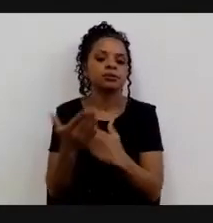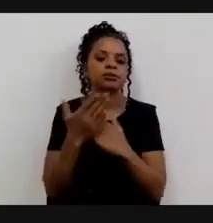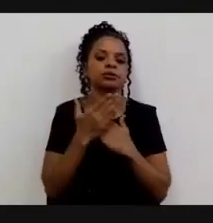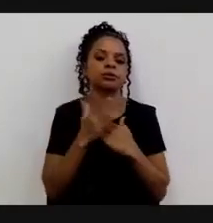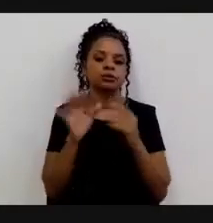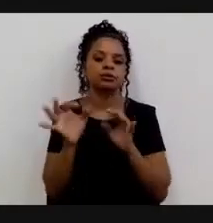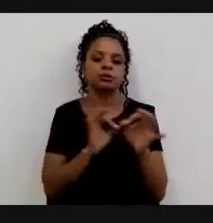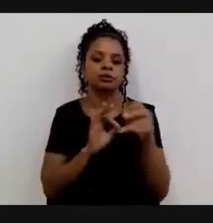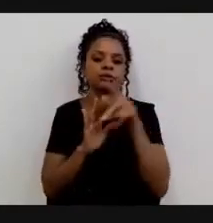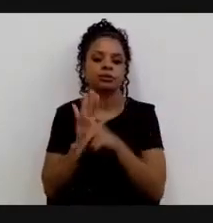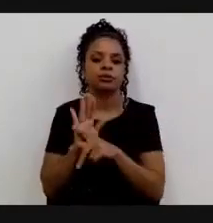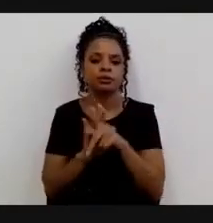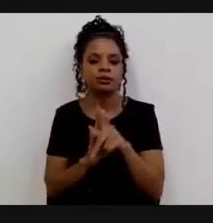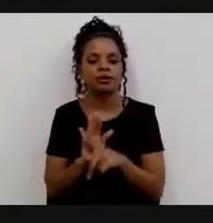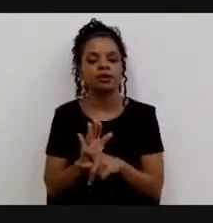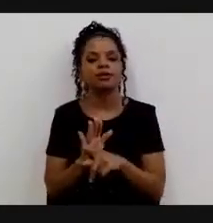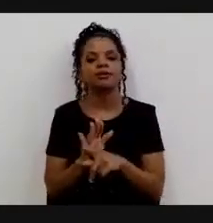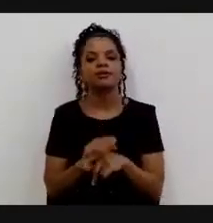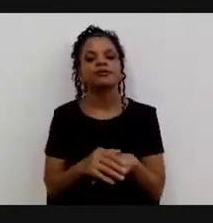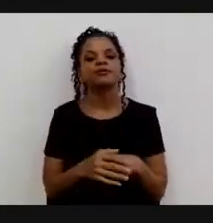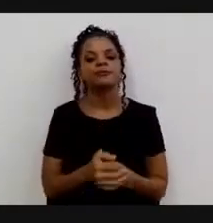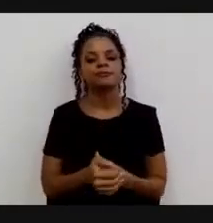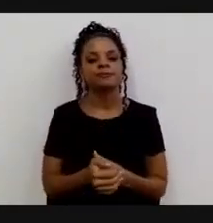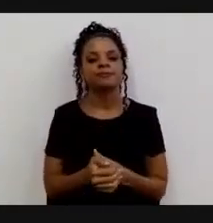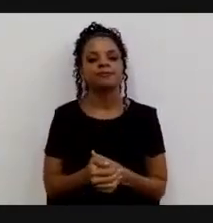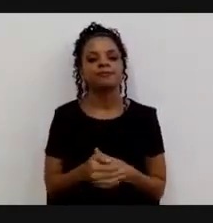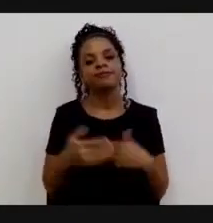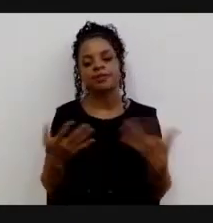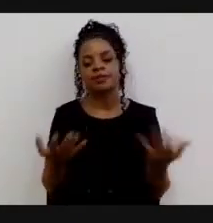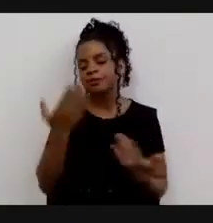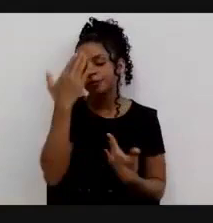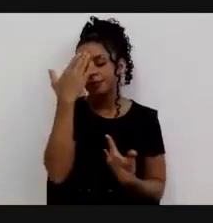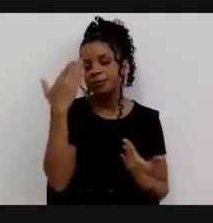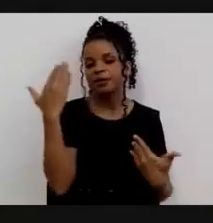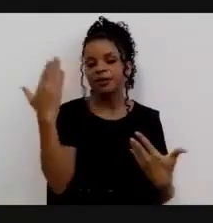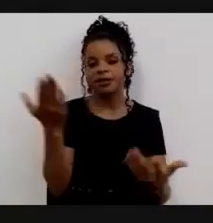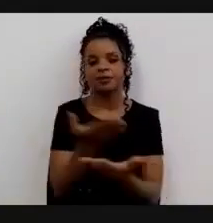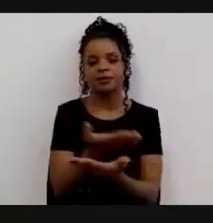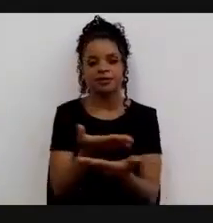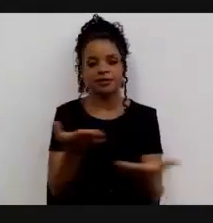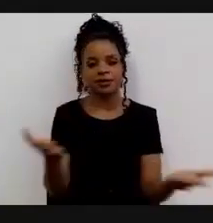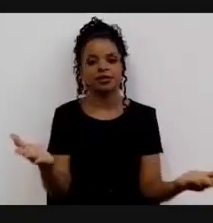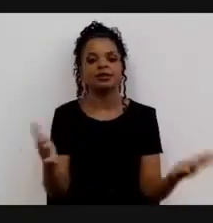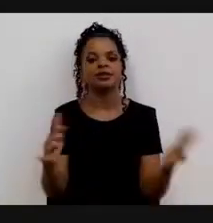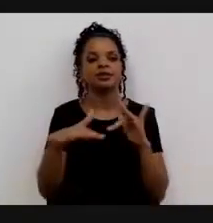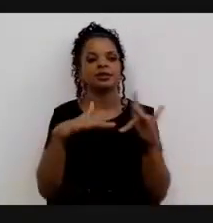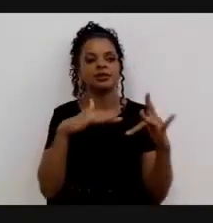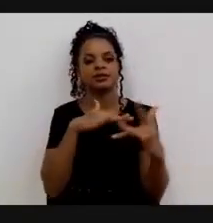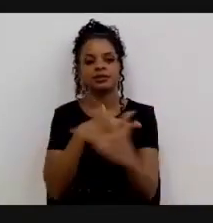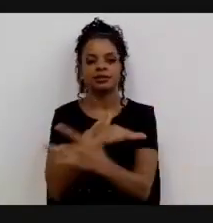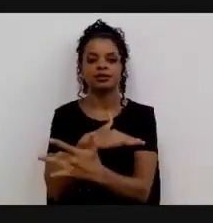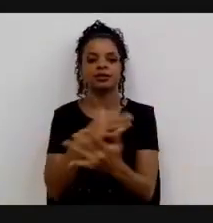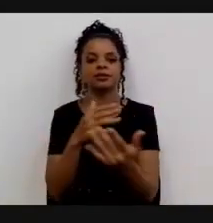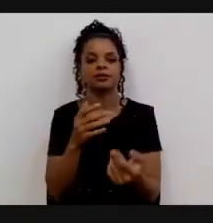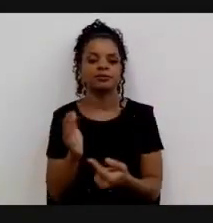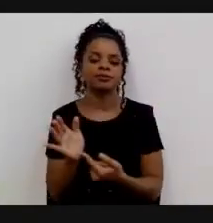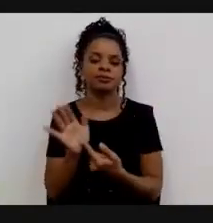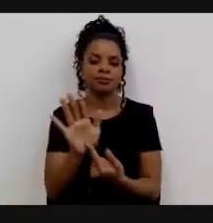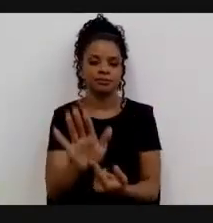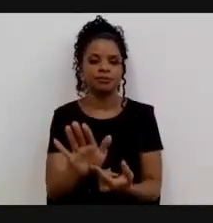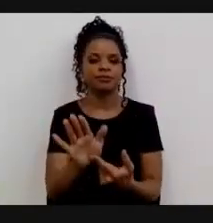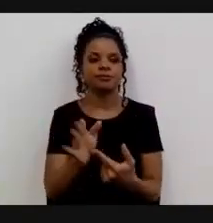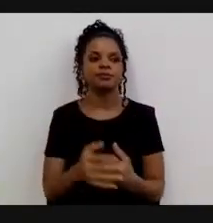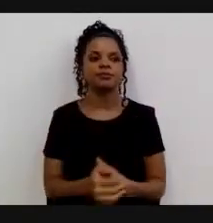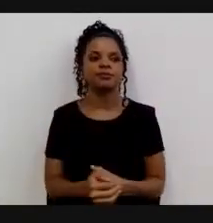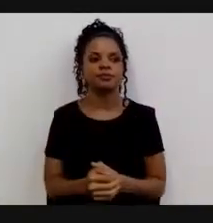tempo nos pede que encerremos. E está aqui. Muito obrigado. Nas nossas redes sociais, eu e o Paulo Marques,